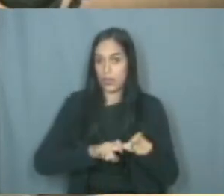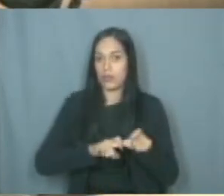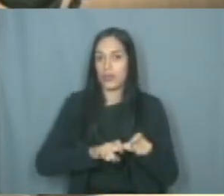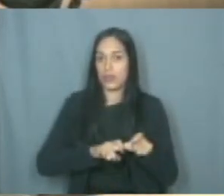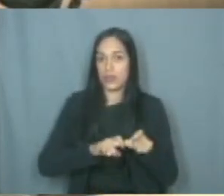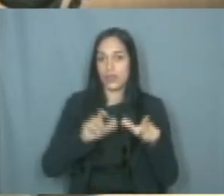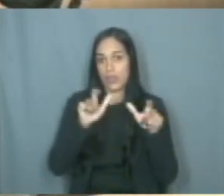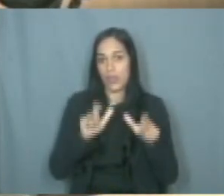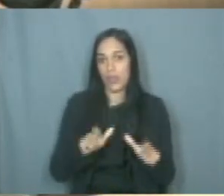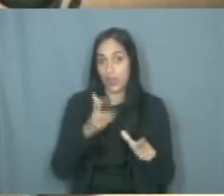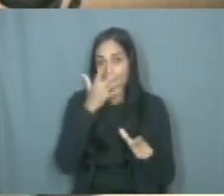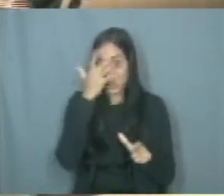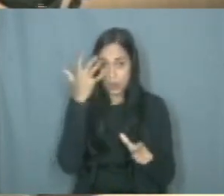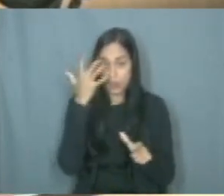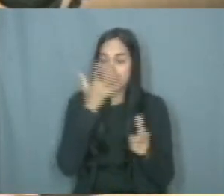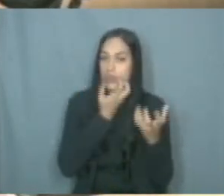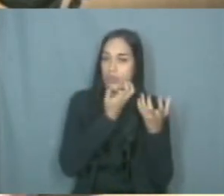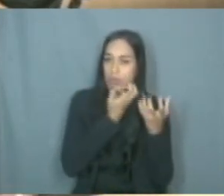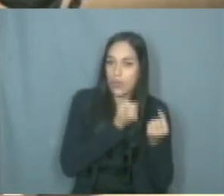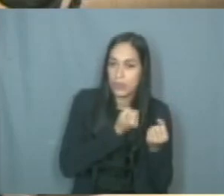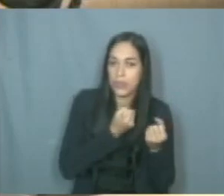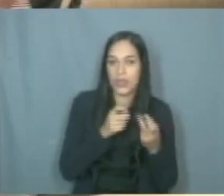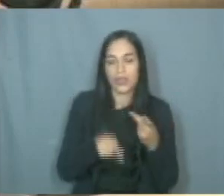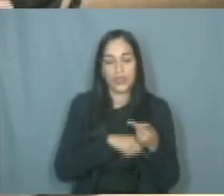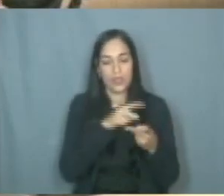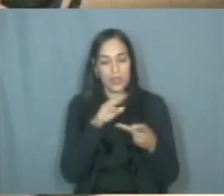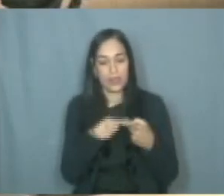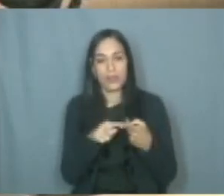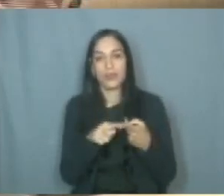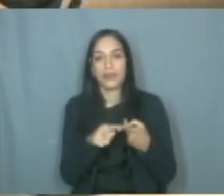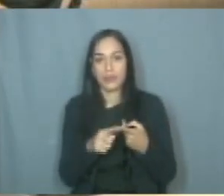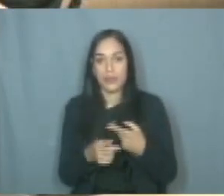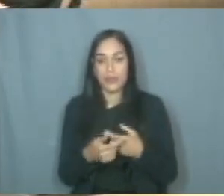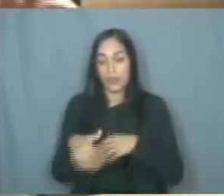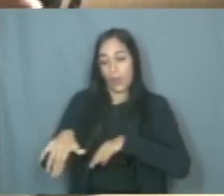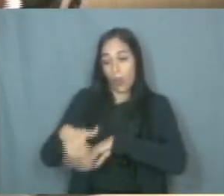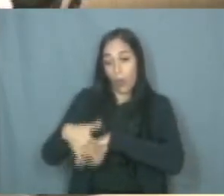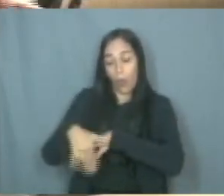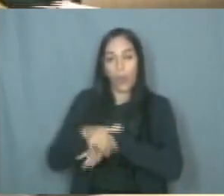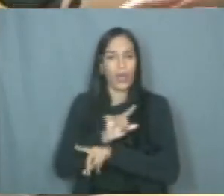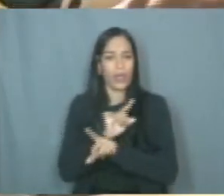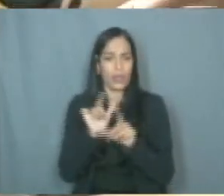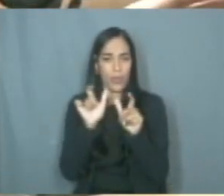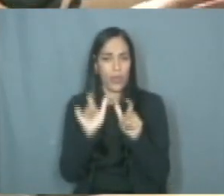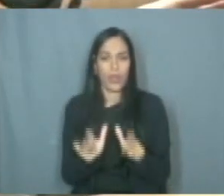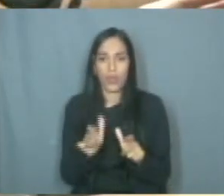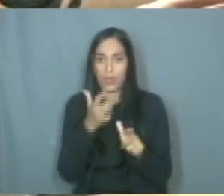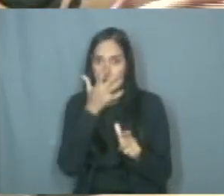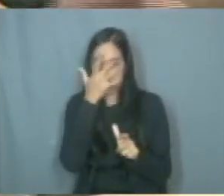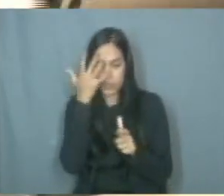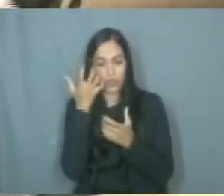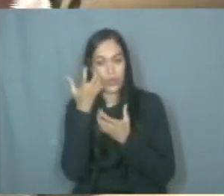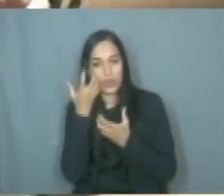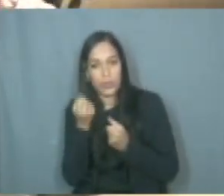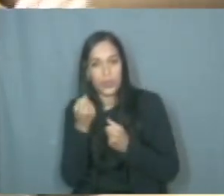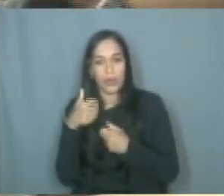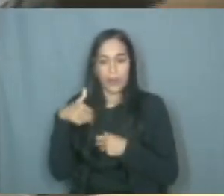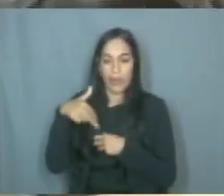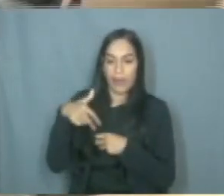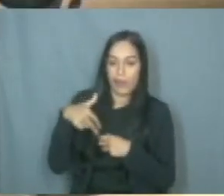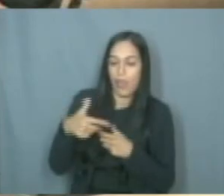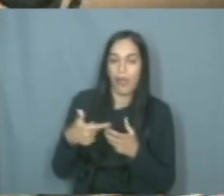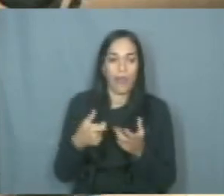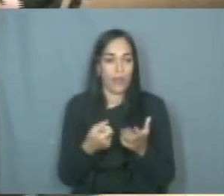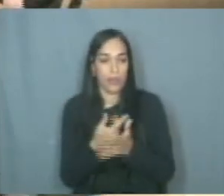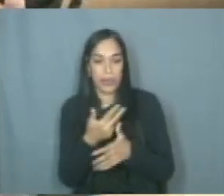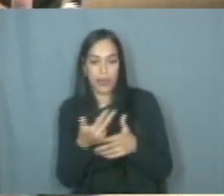um local para essas pessoas dormirem. Porque, veja, rua não é local de gente. É para andar, é para comprar